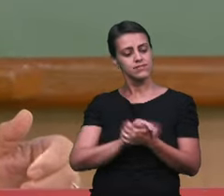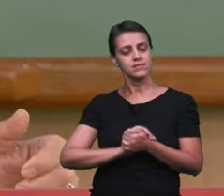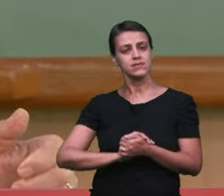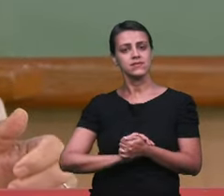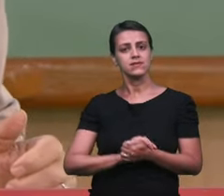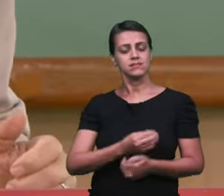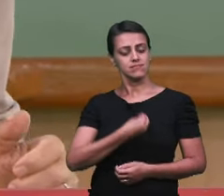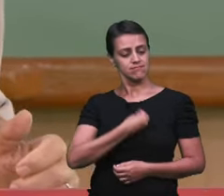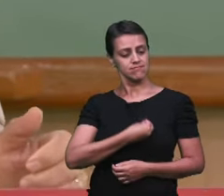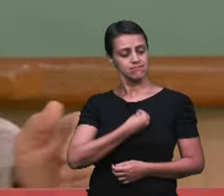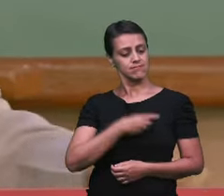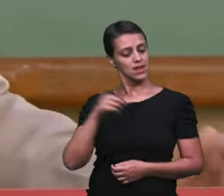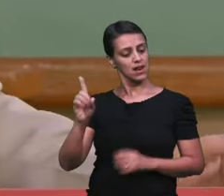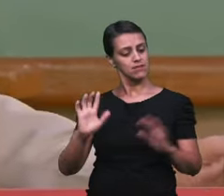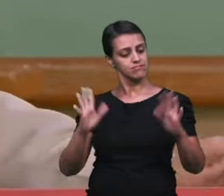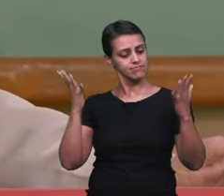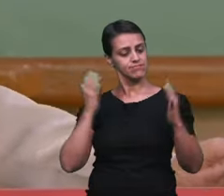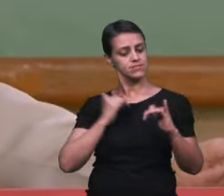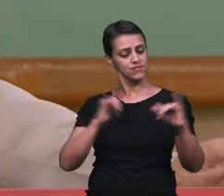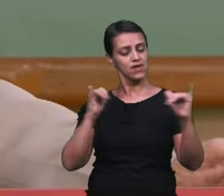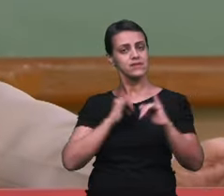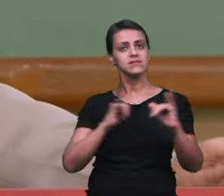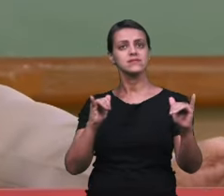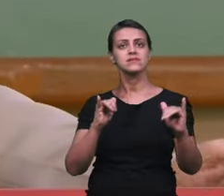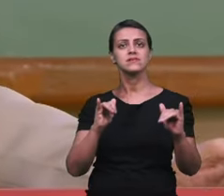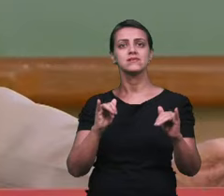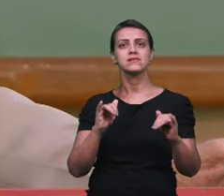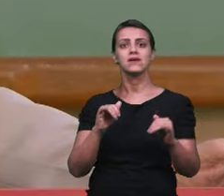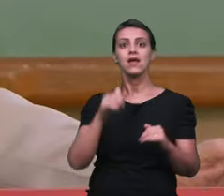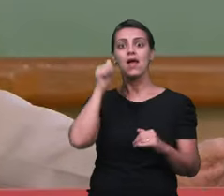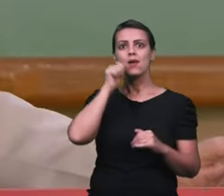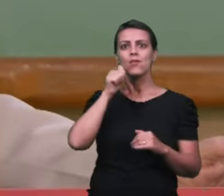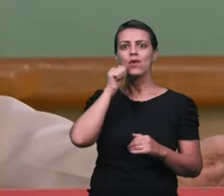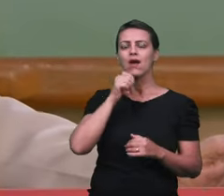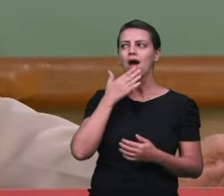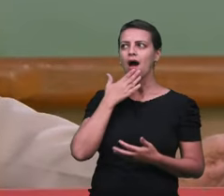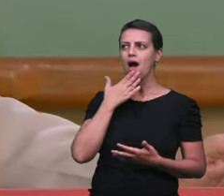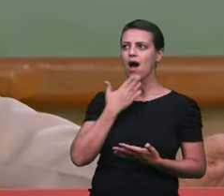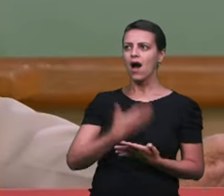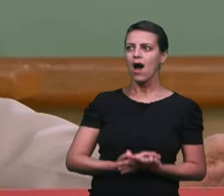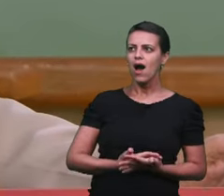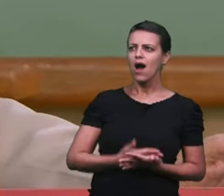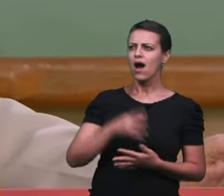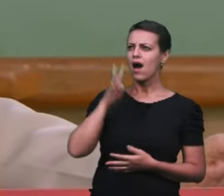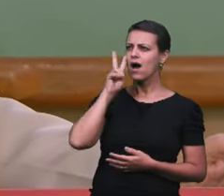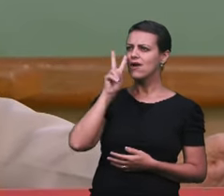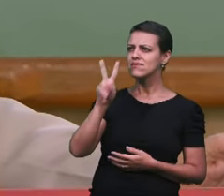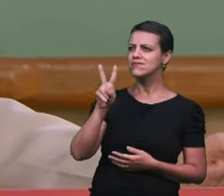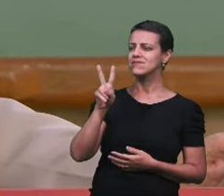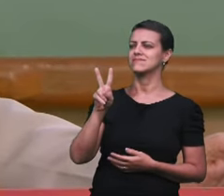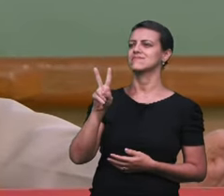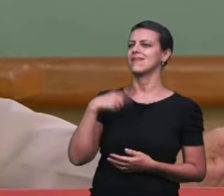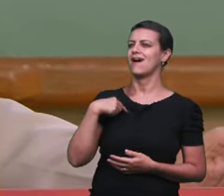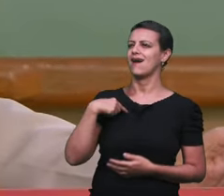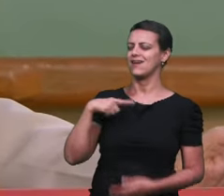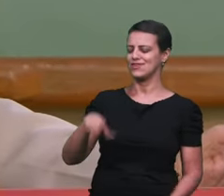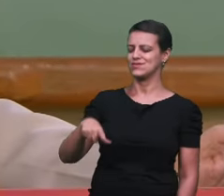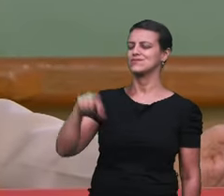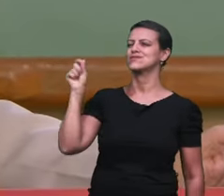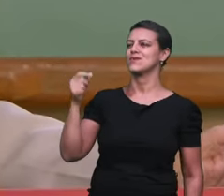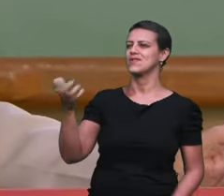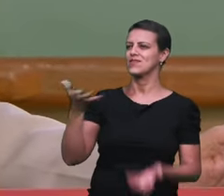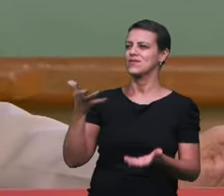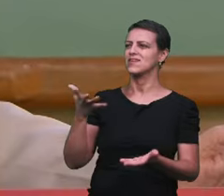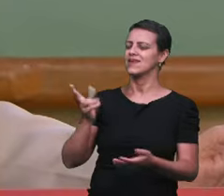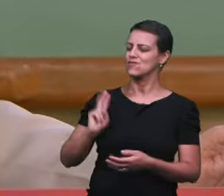a participação dela foi informada depois que ela ficou maravilhada com tudo que ouviu e decidiu continuar na